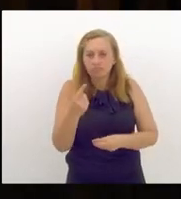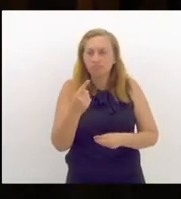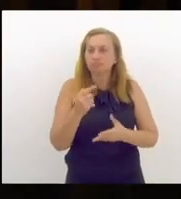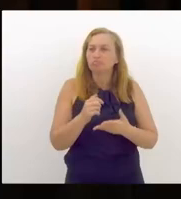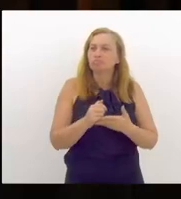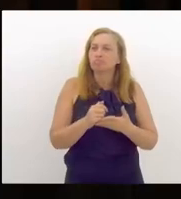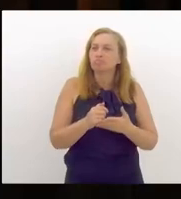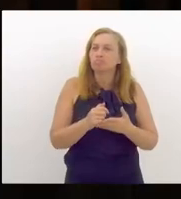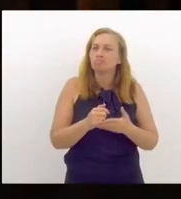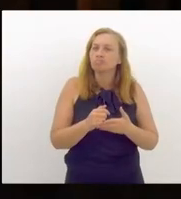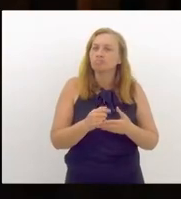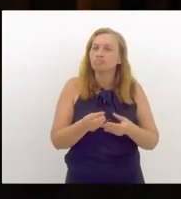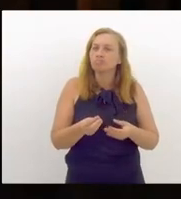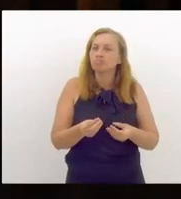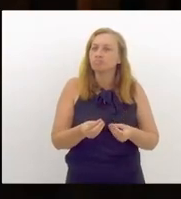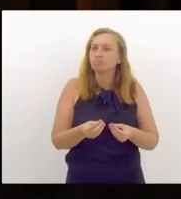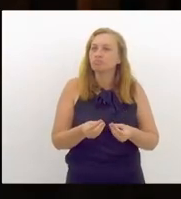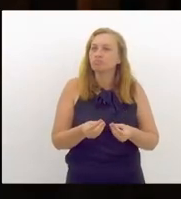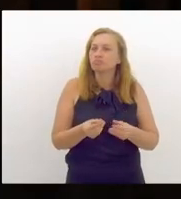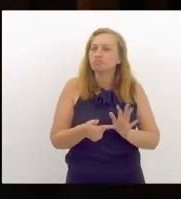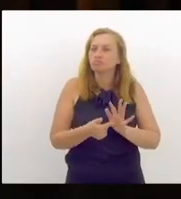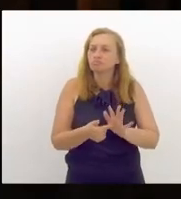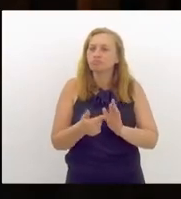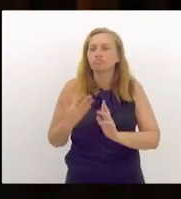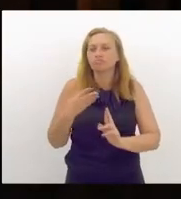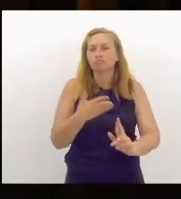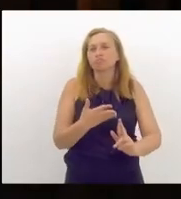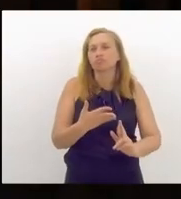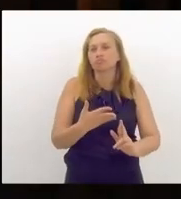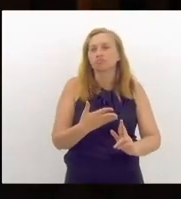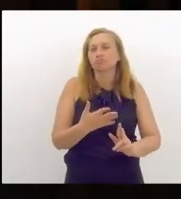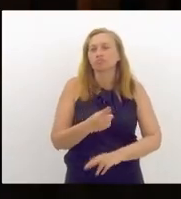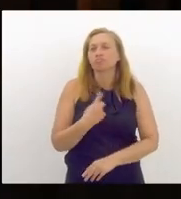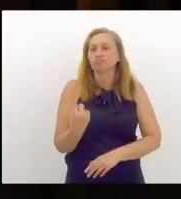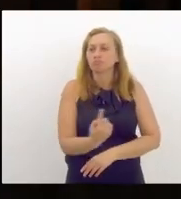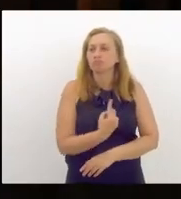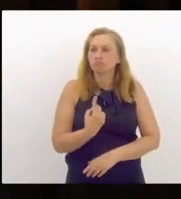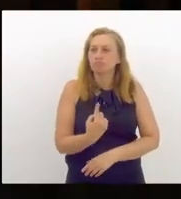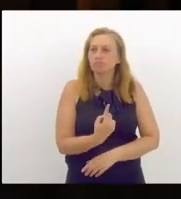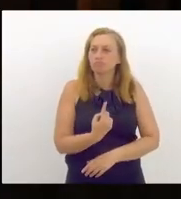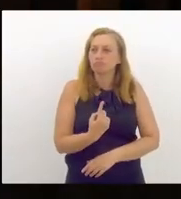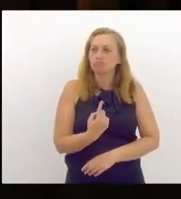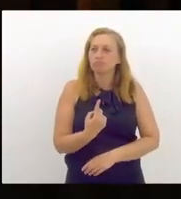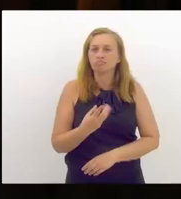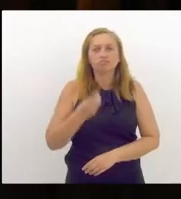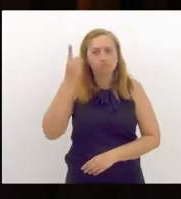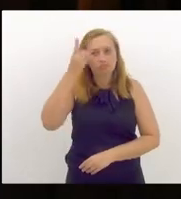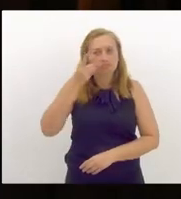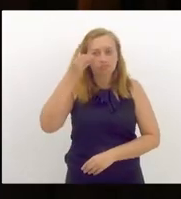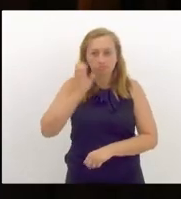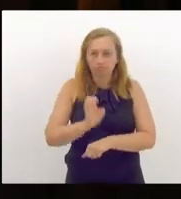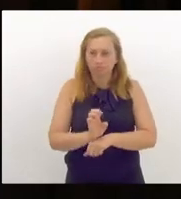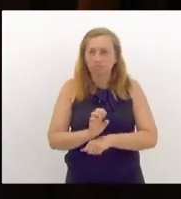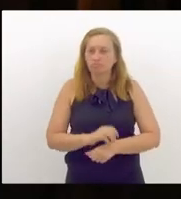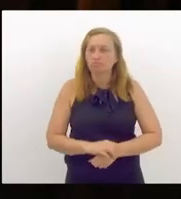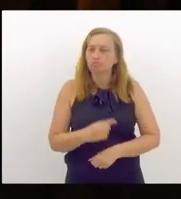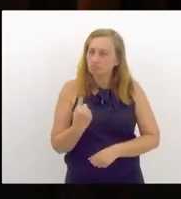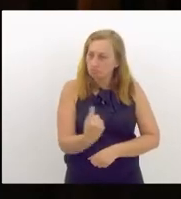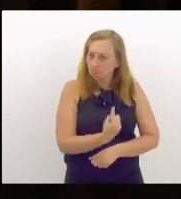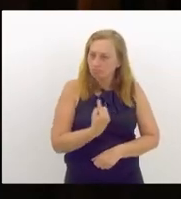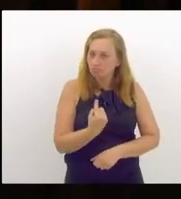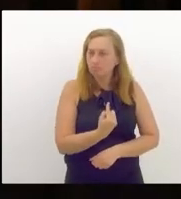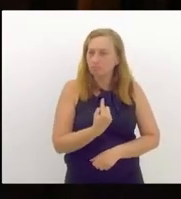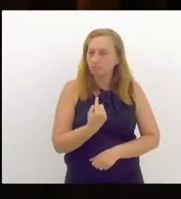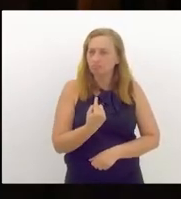trazendo para nós como essa representação Nossa como deputado estadual nós